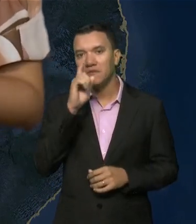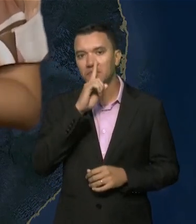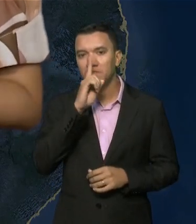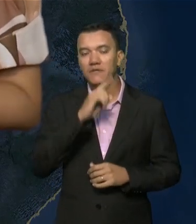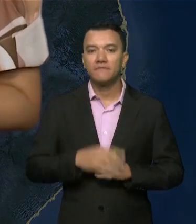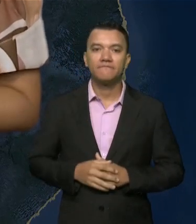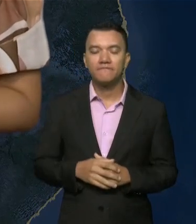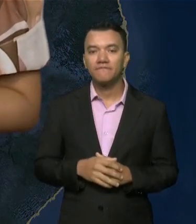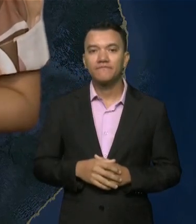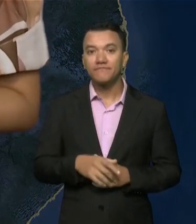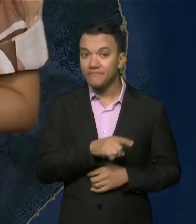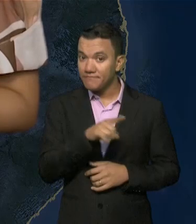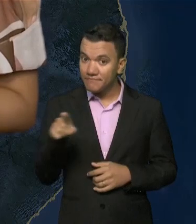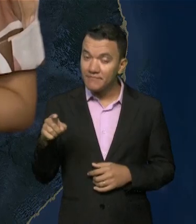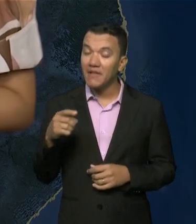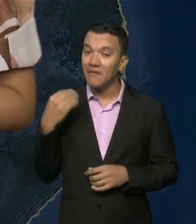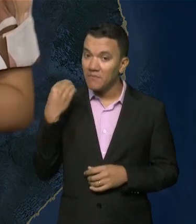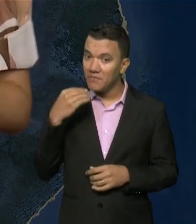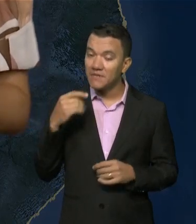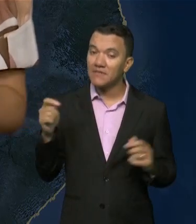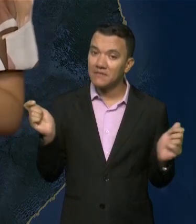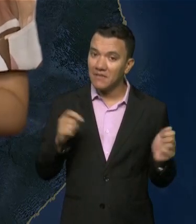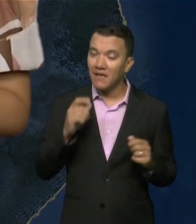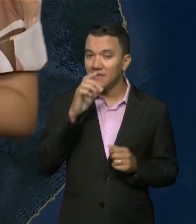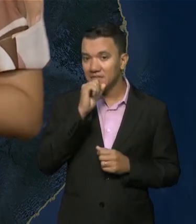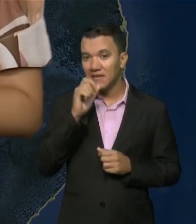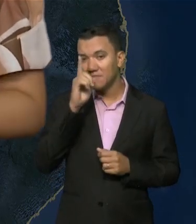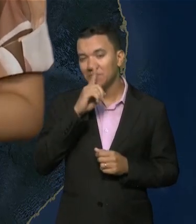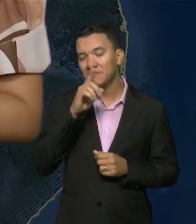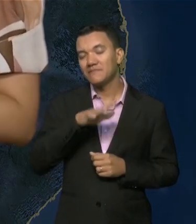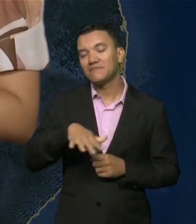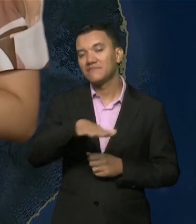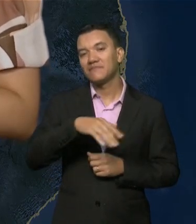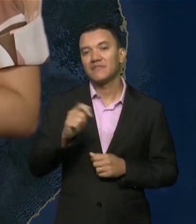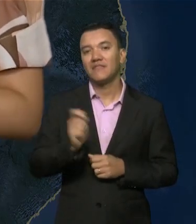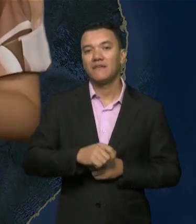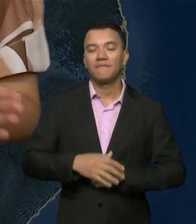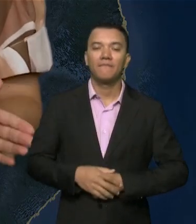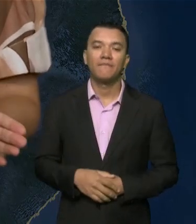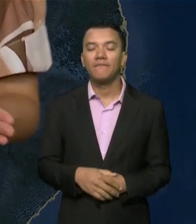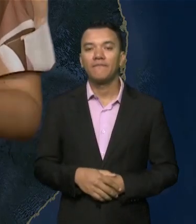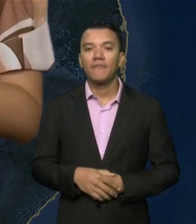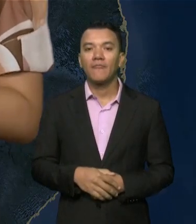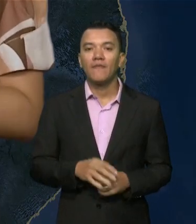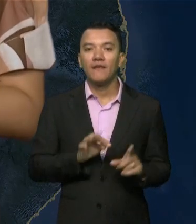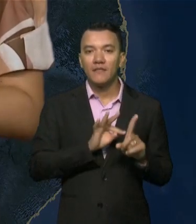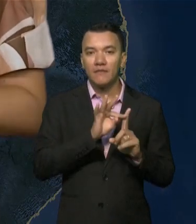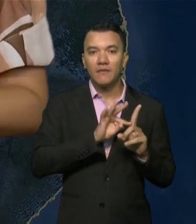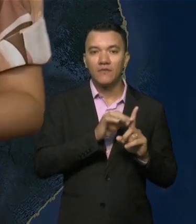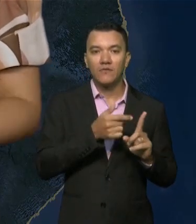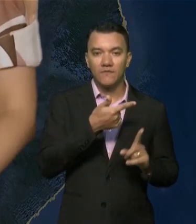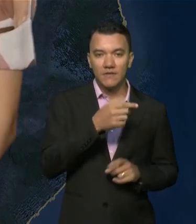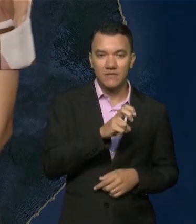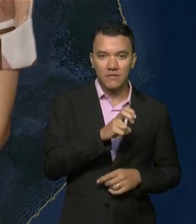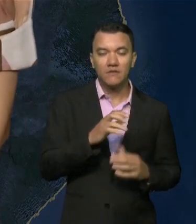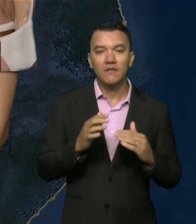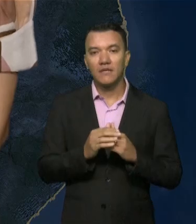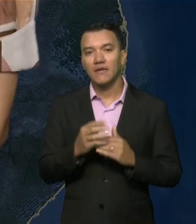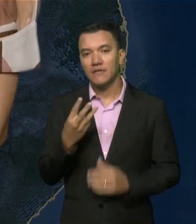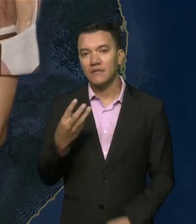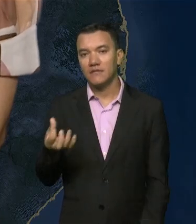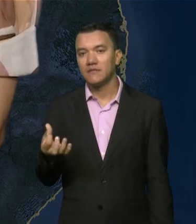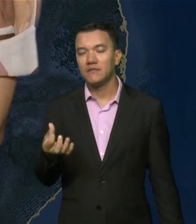domingo. Então os moradores podem aproveitar o fim de semana lá na região. As temperaturas variam entre 25 e chegam até os 36